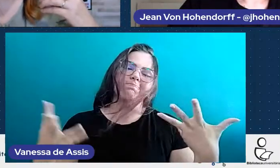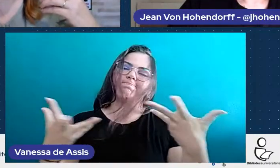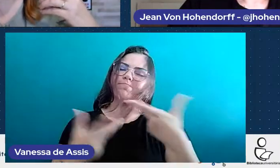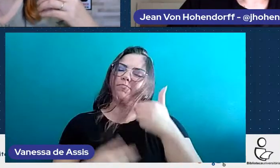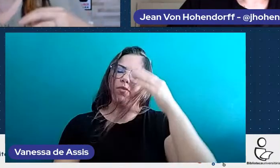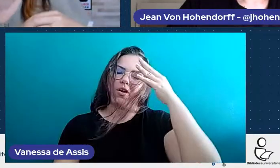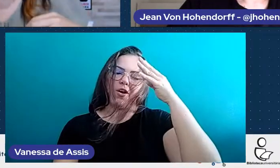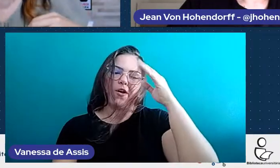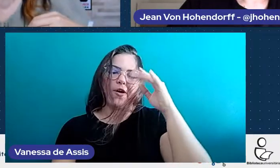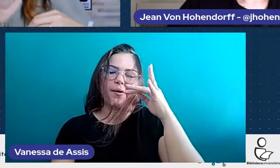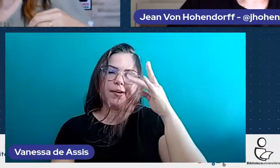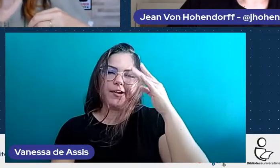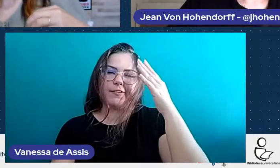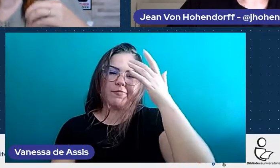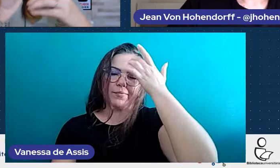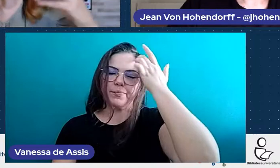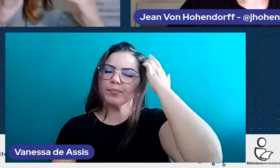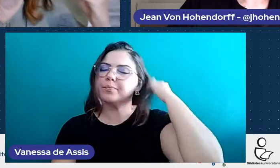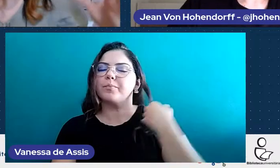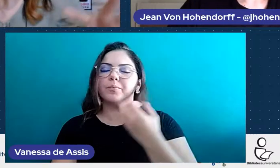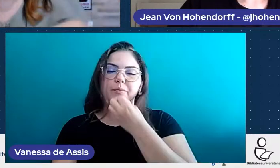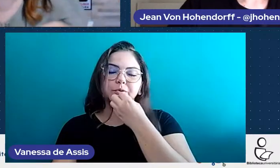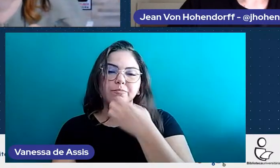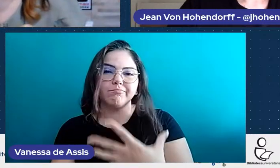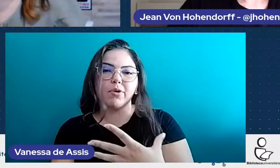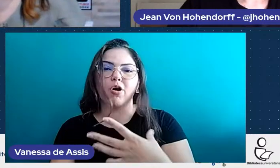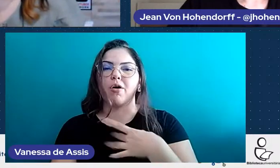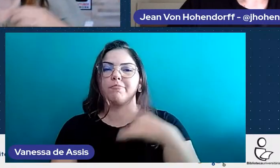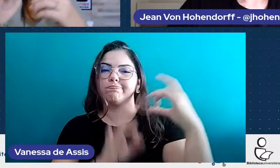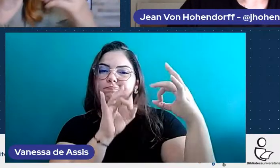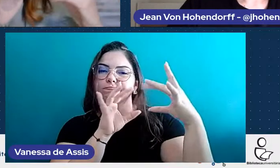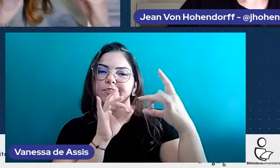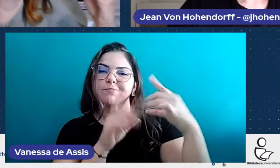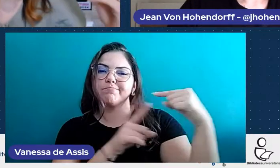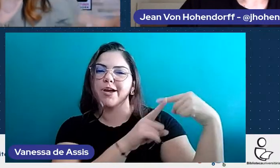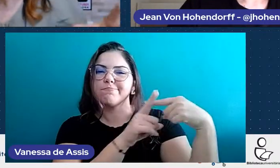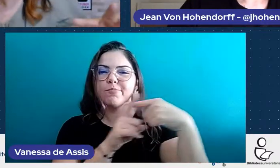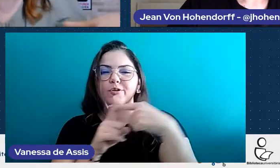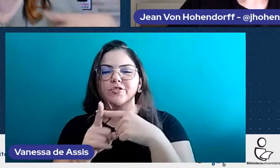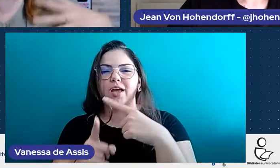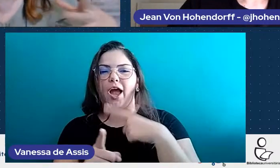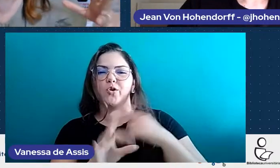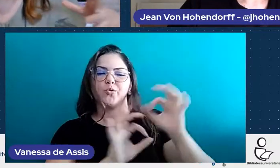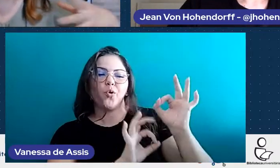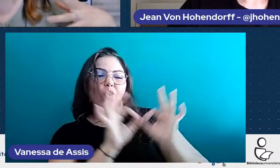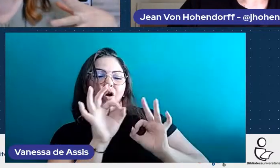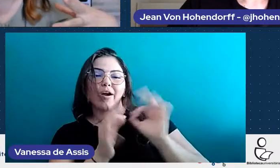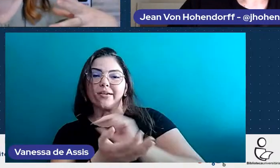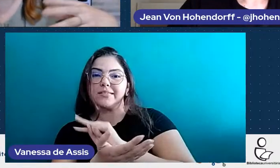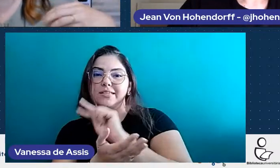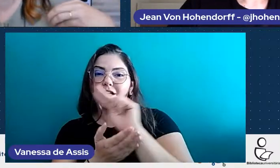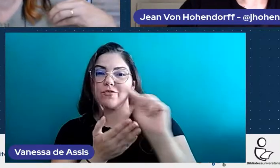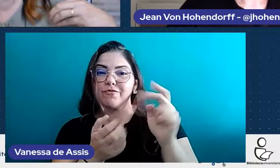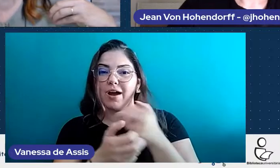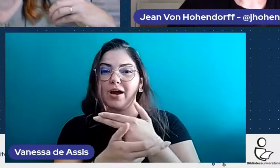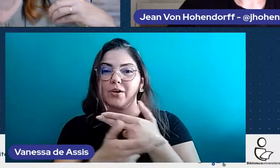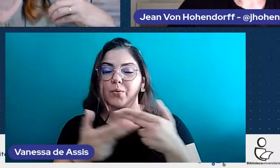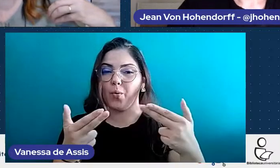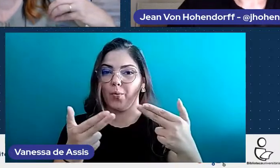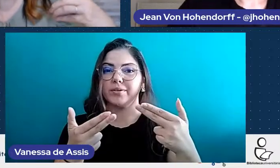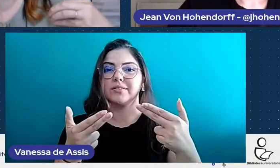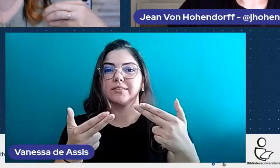feedback positivo. E eu estou na coordenação, na organização, na mediação de algumas palestras, estou muito envolvida.